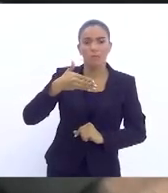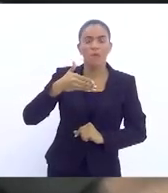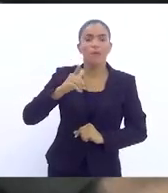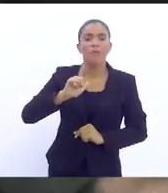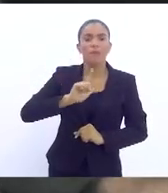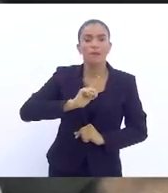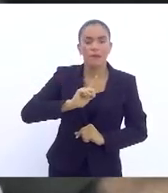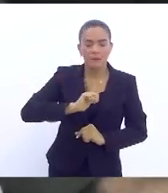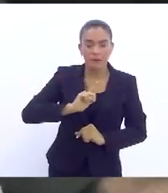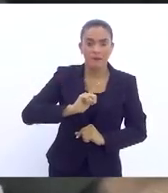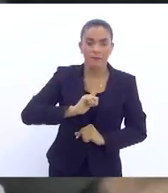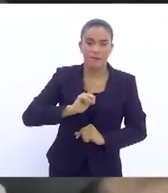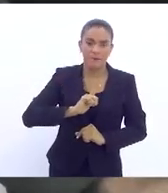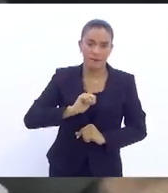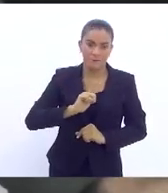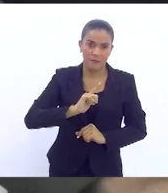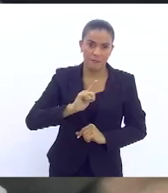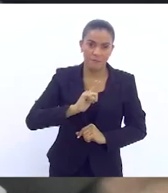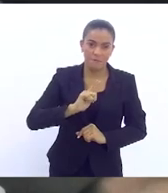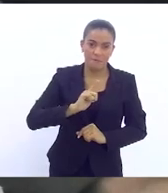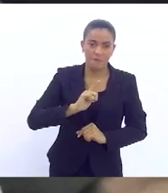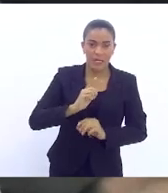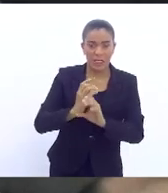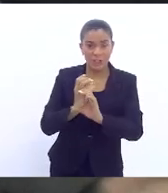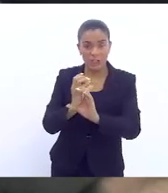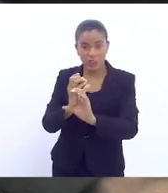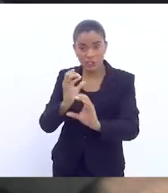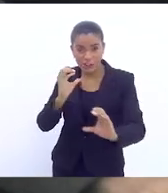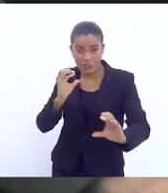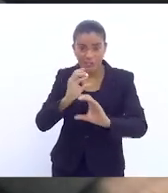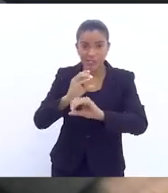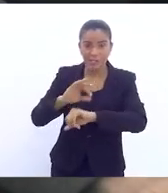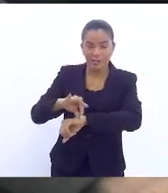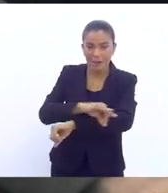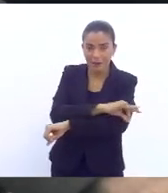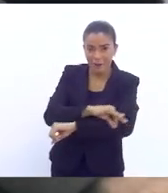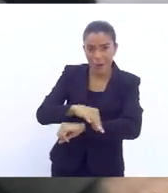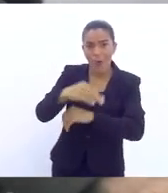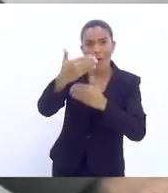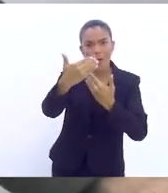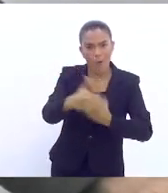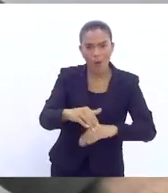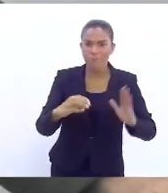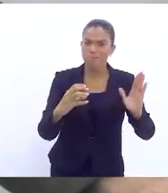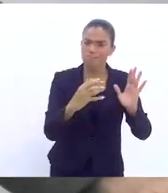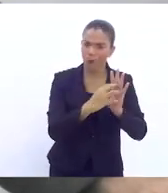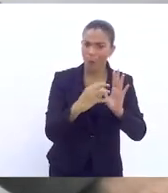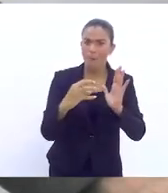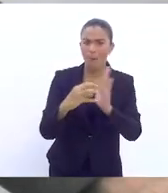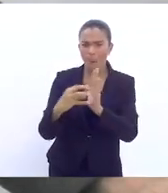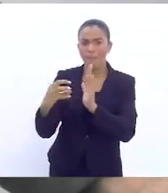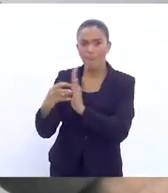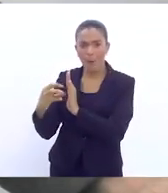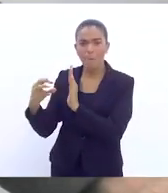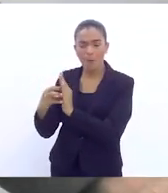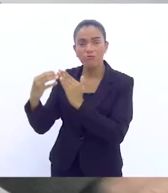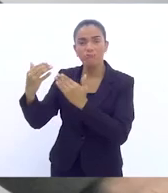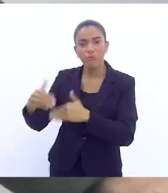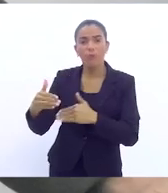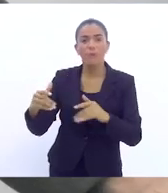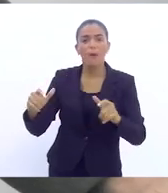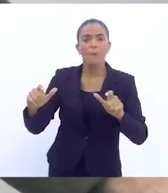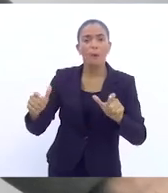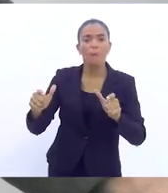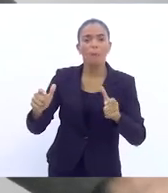a presença de Engenheiros e arquitetos concursados vem